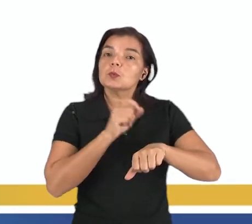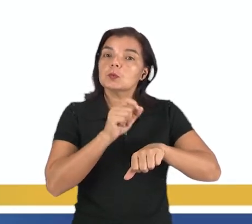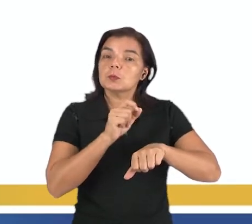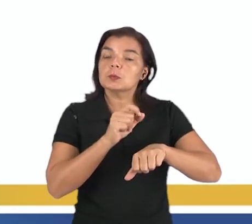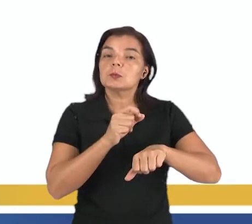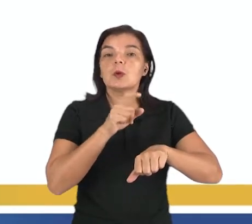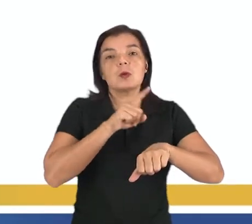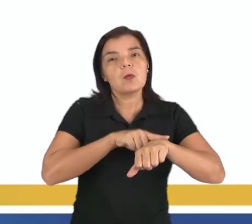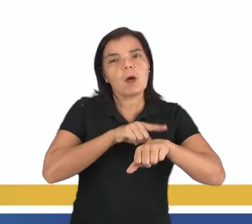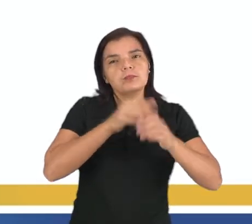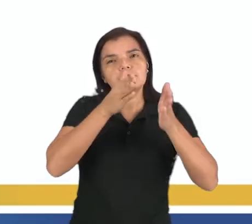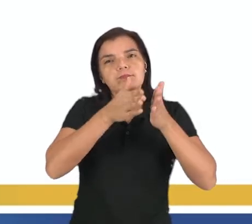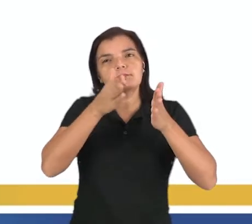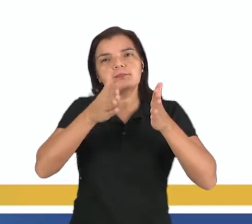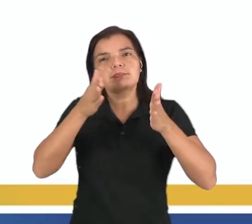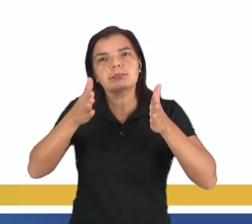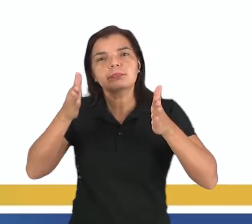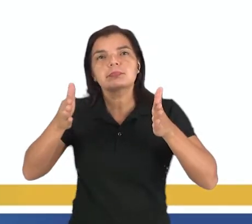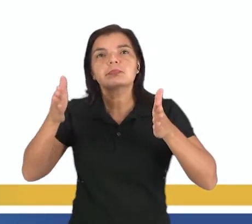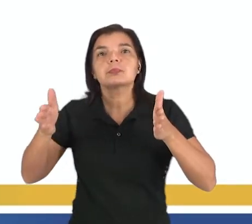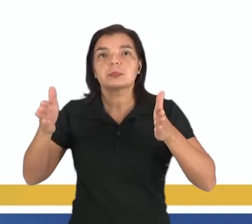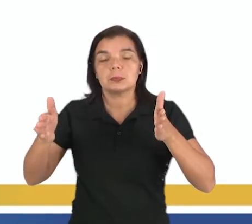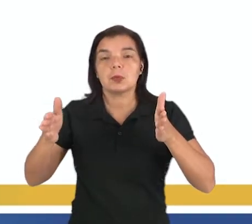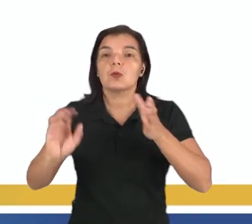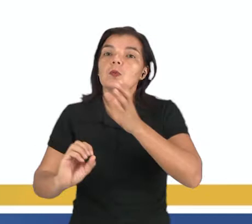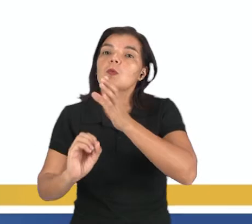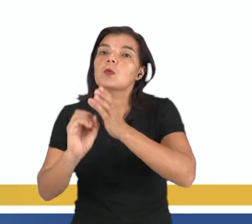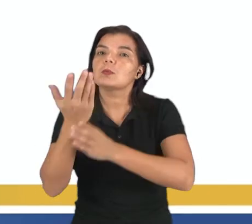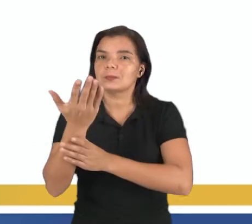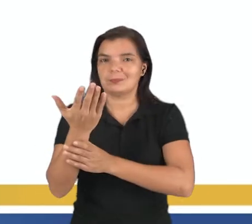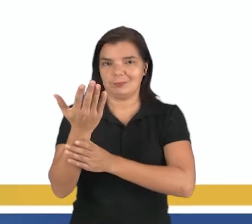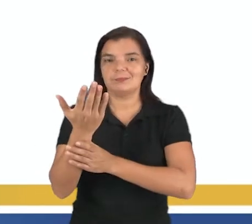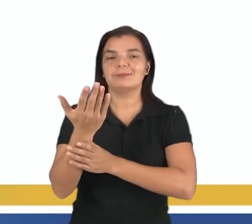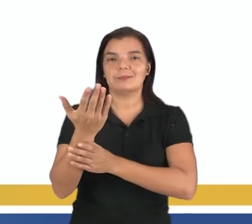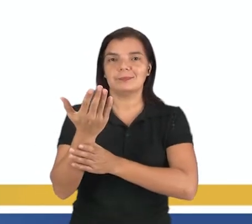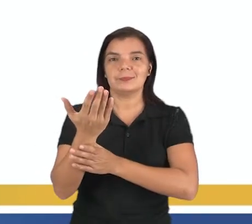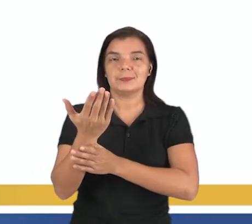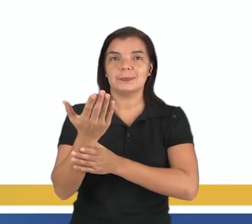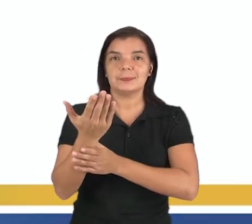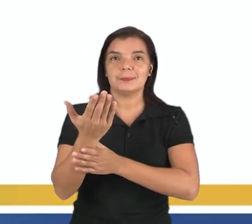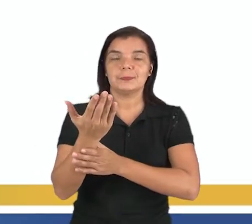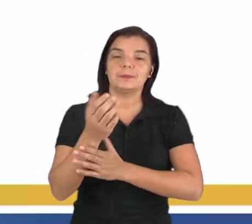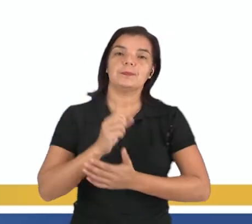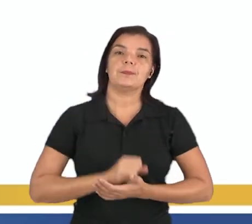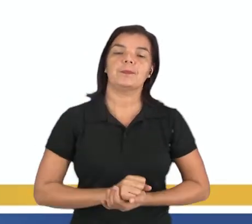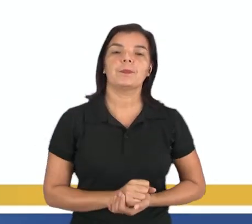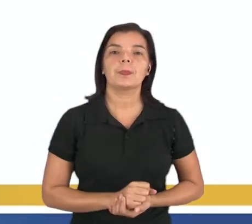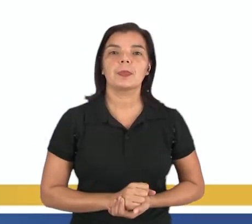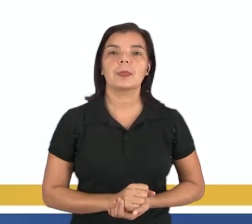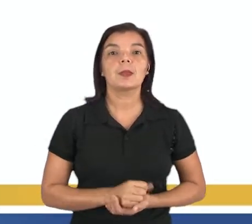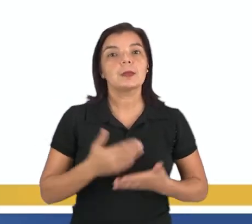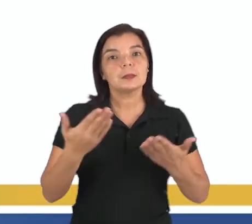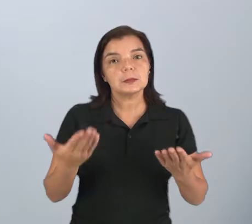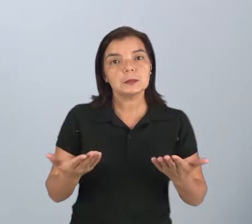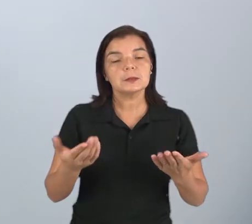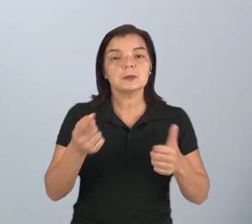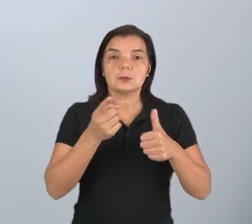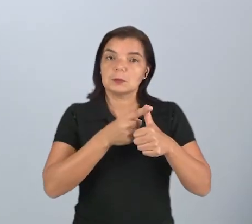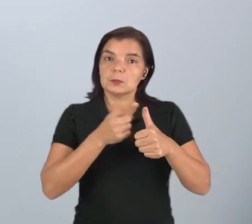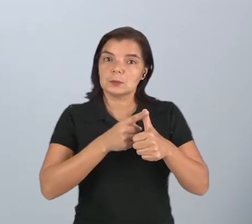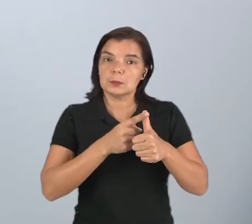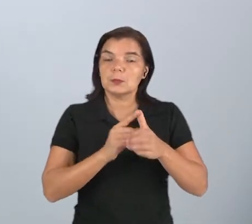Preocupa-se em contar os fatos que lhe aconteceram na ordem cronológica em que ocorreram. Então,